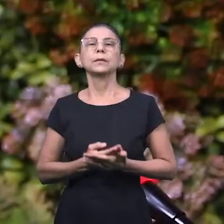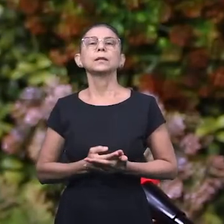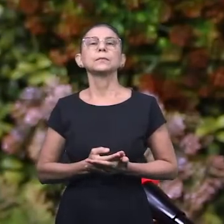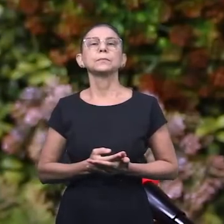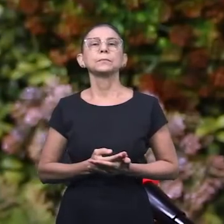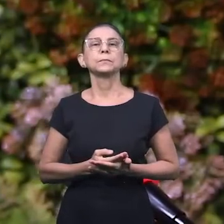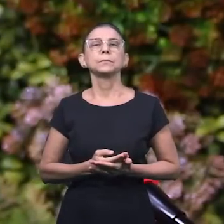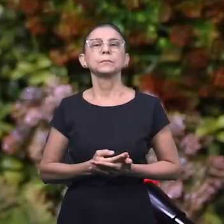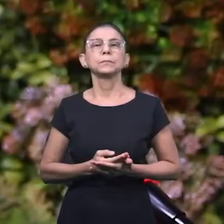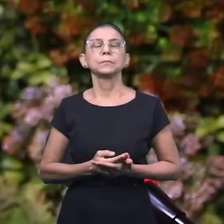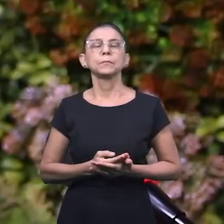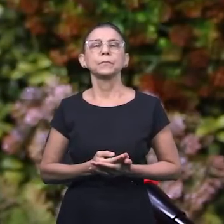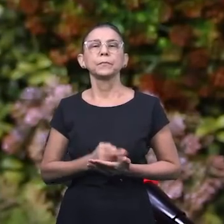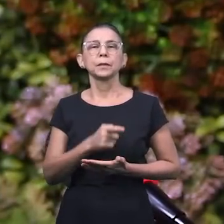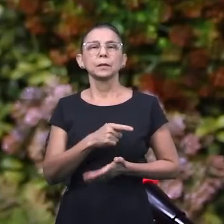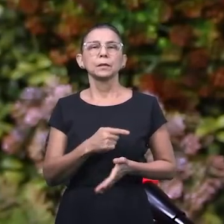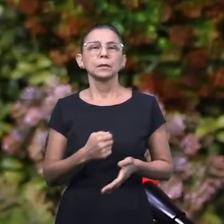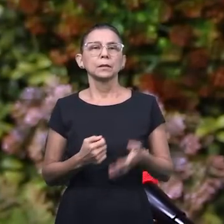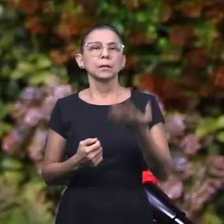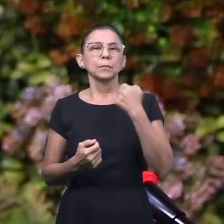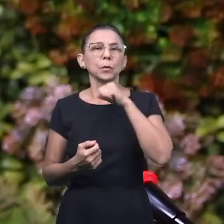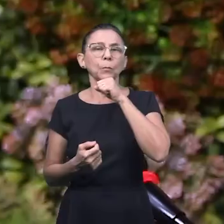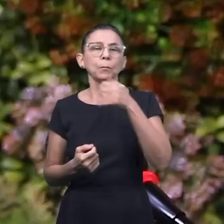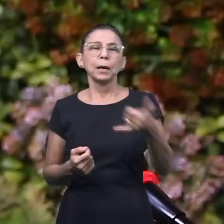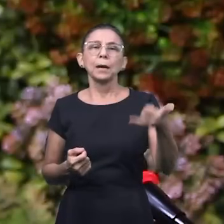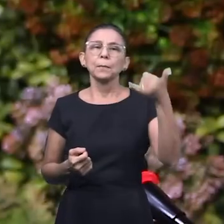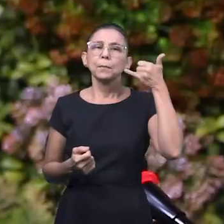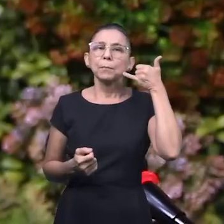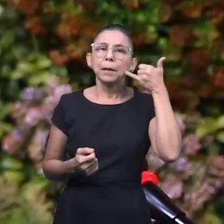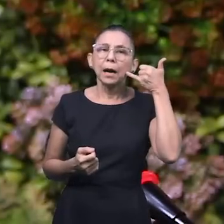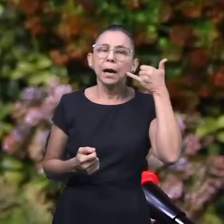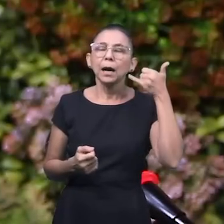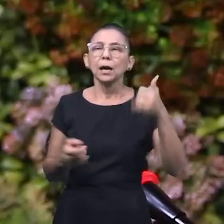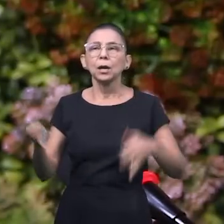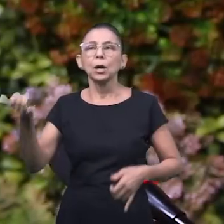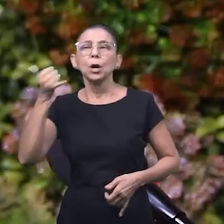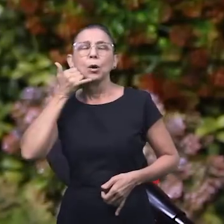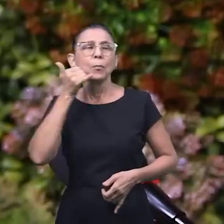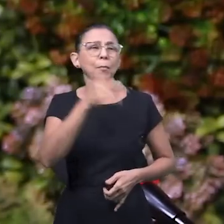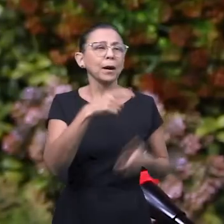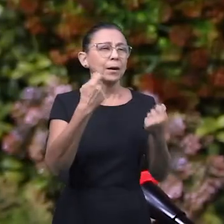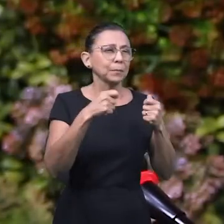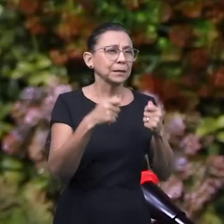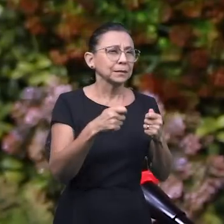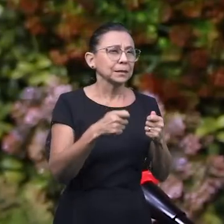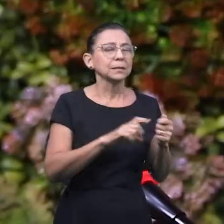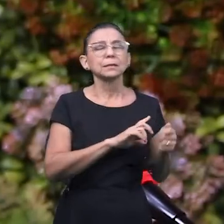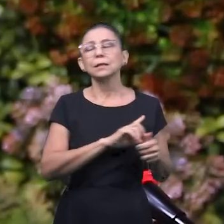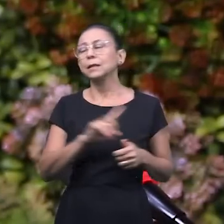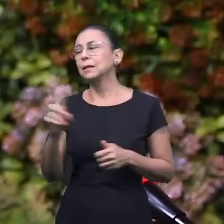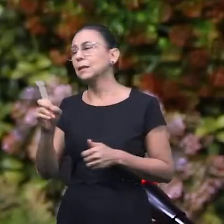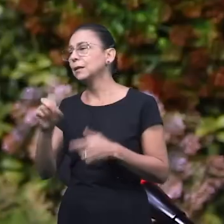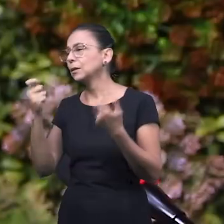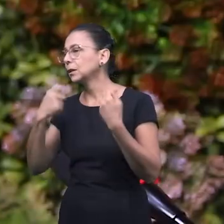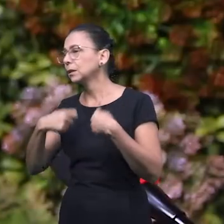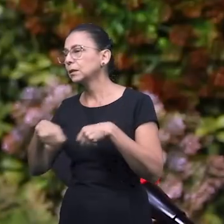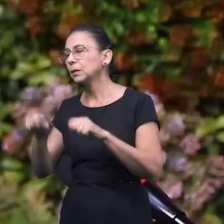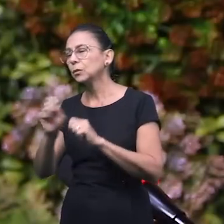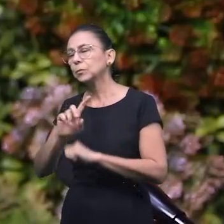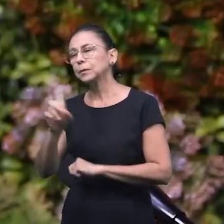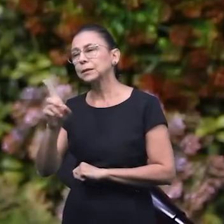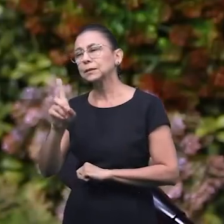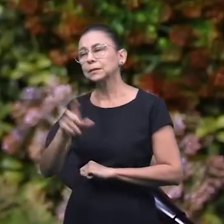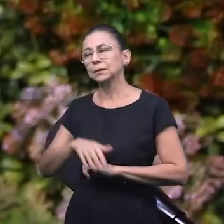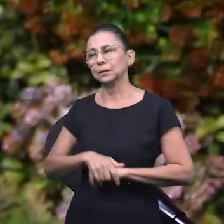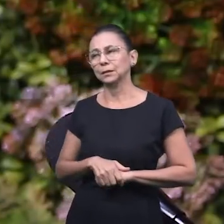E o tempo todo. E ligando pro meu pai. Meu pai, não vem ainda. Não precisa. É um por vez. Não adianta você